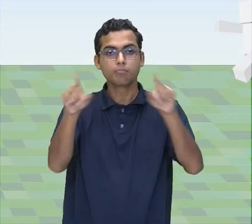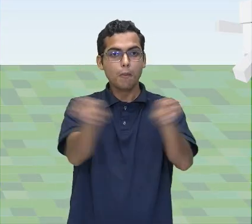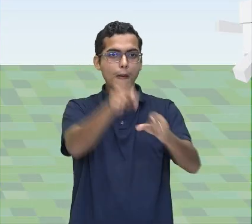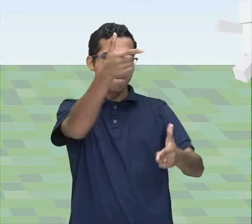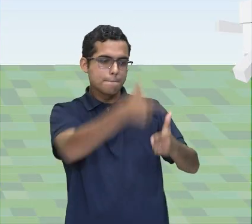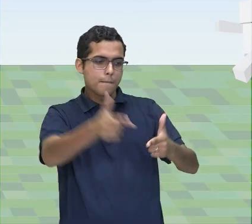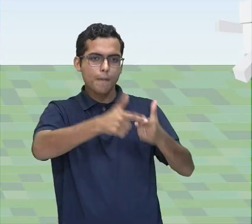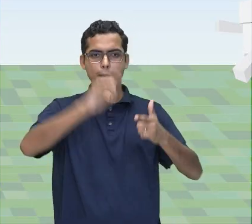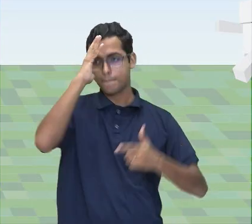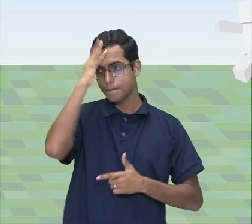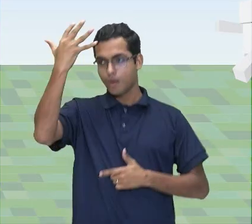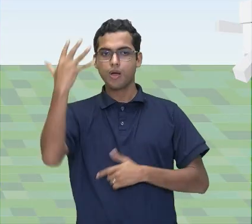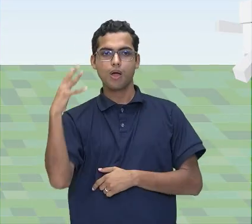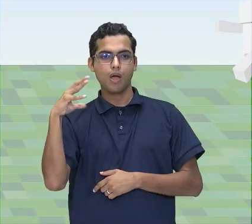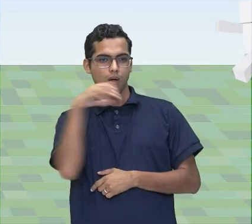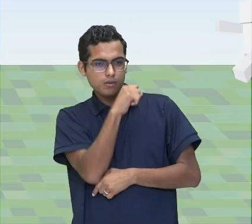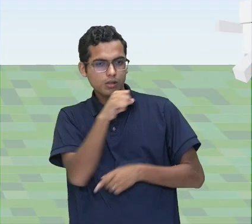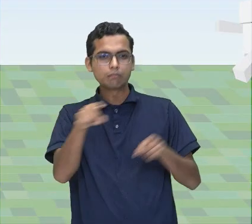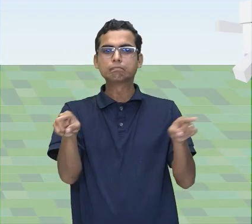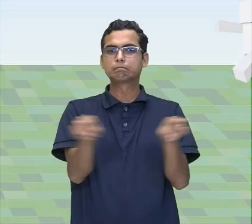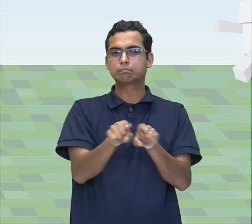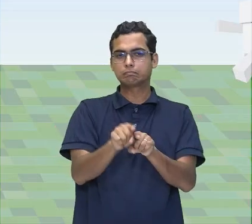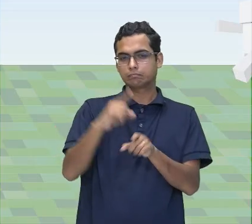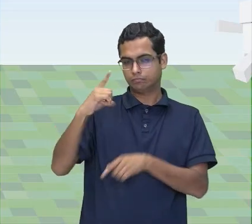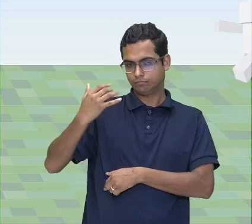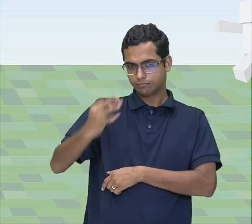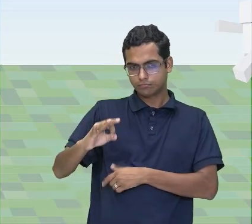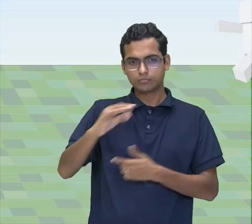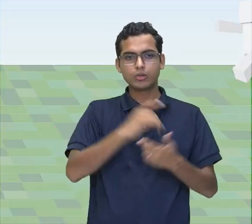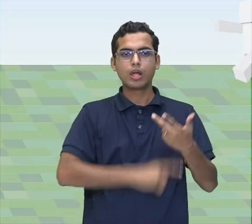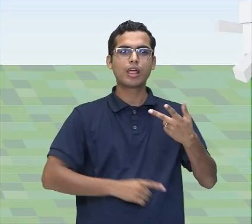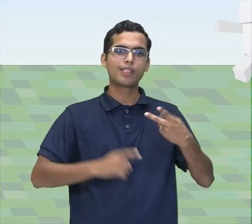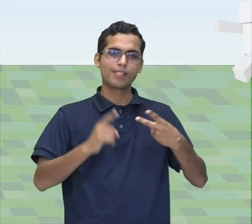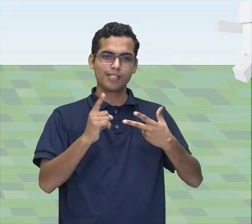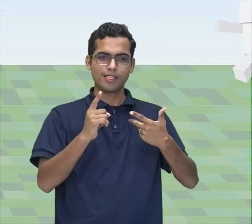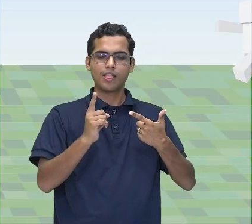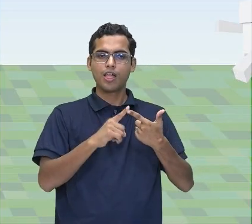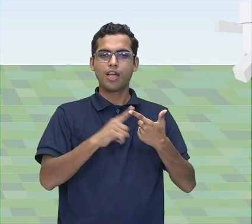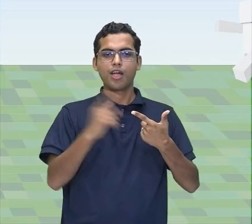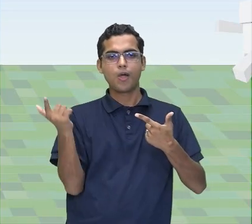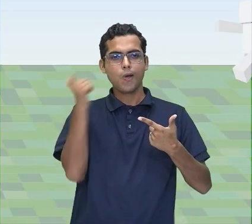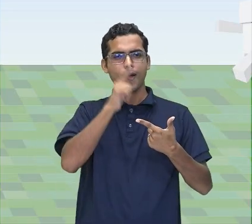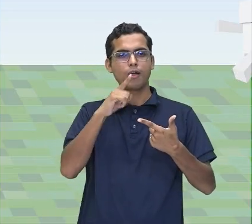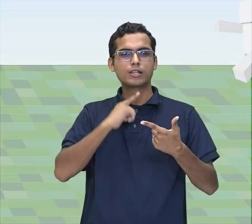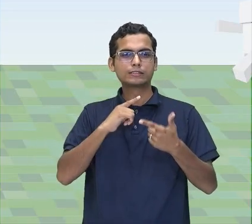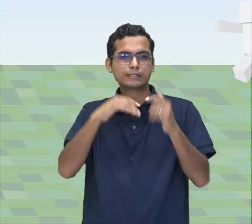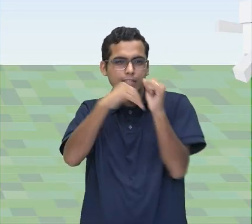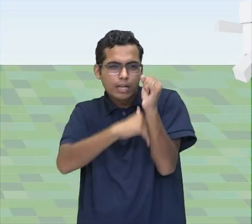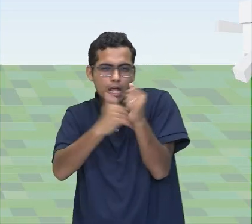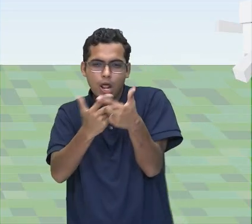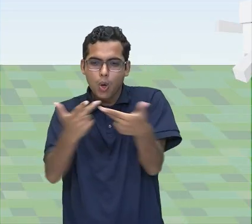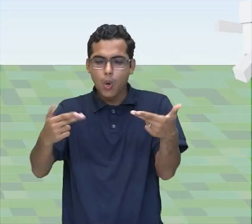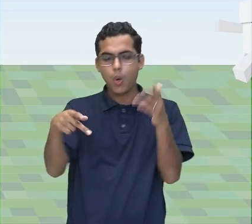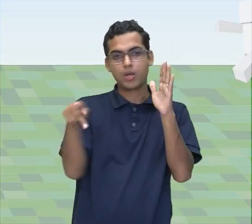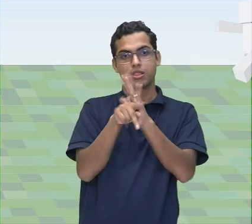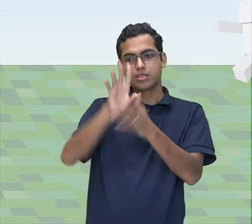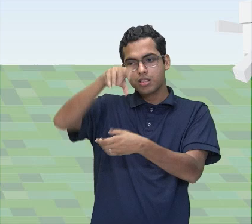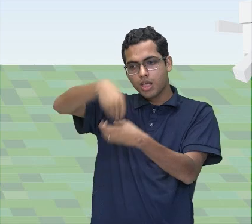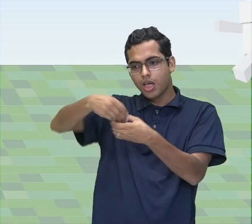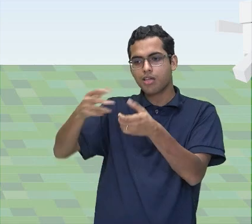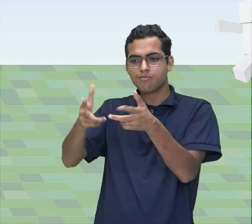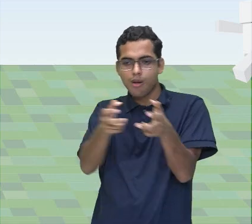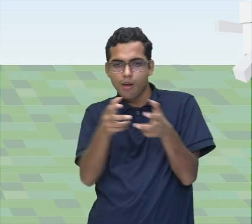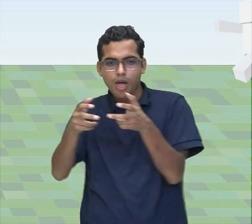tendo em vista que ao enfrentar os desafios e enigmas dentro do jogo, né, promove ali a habilidade de resolução